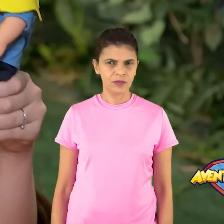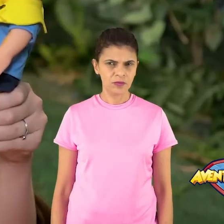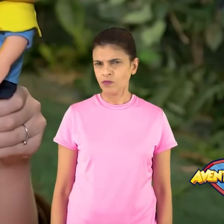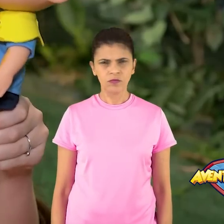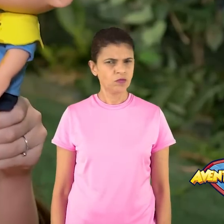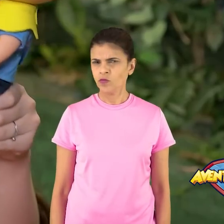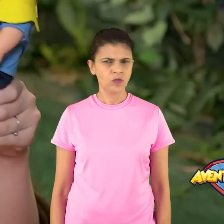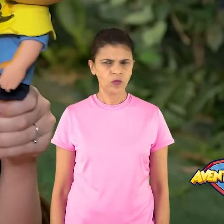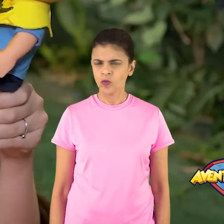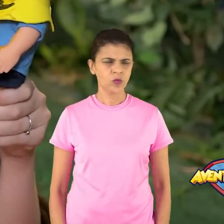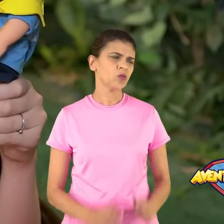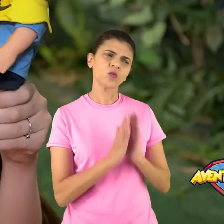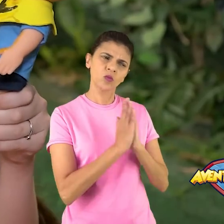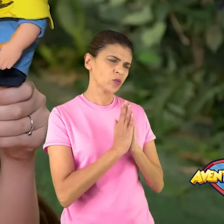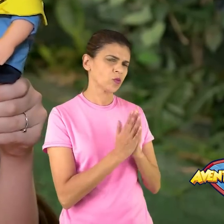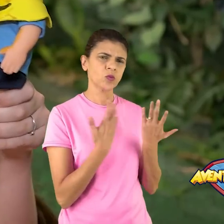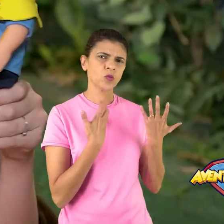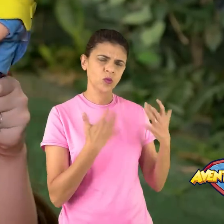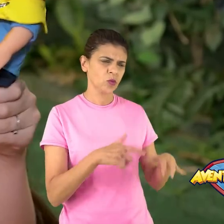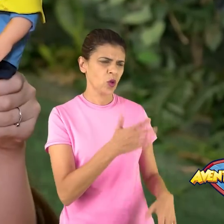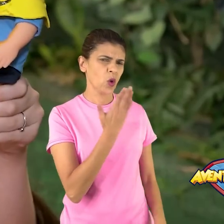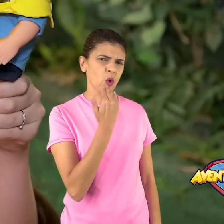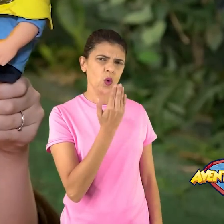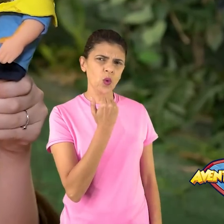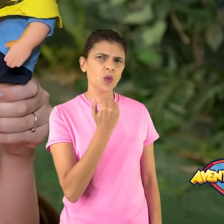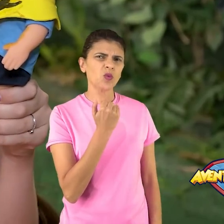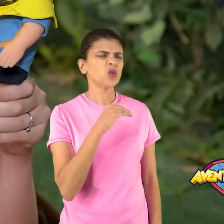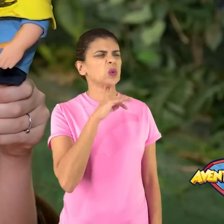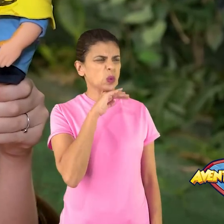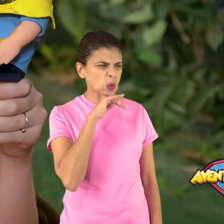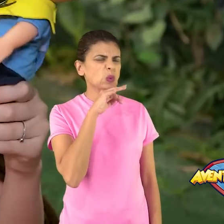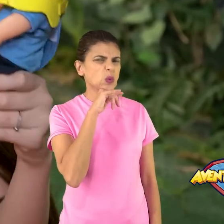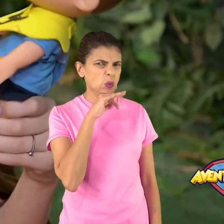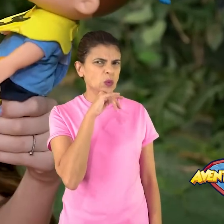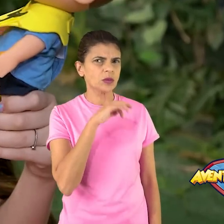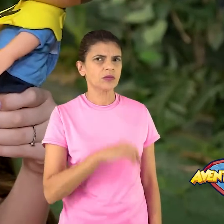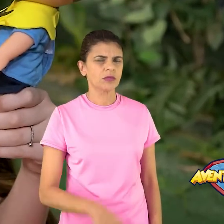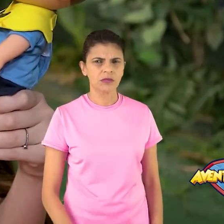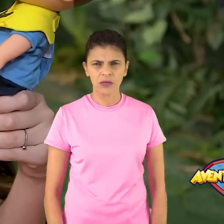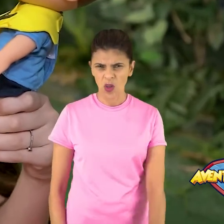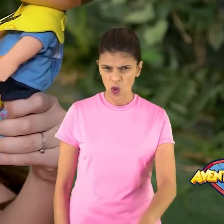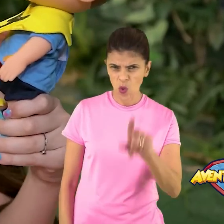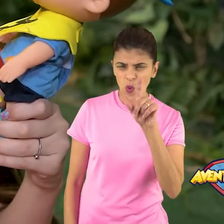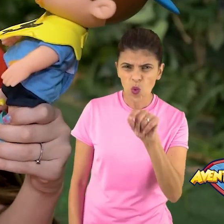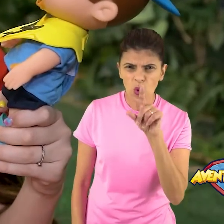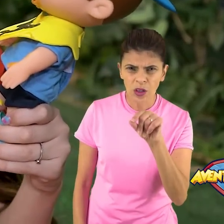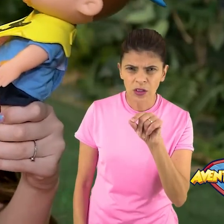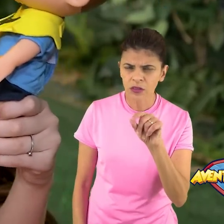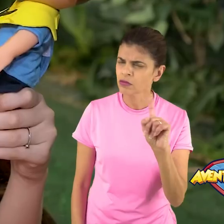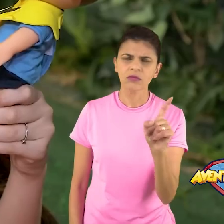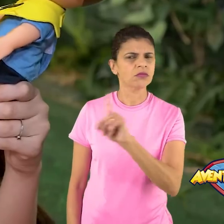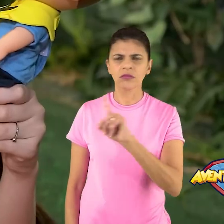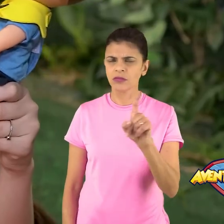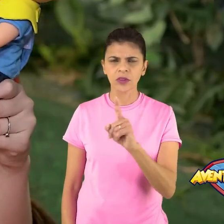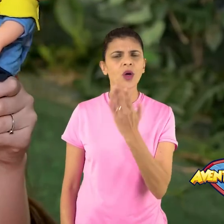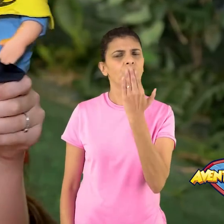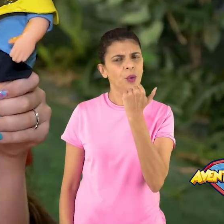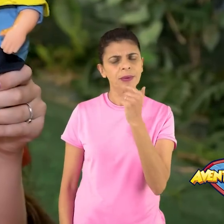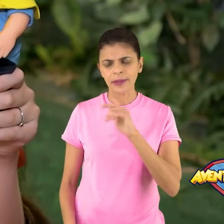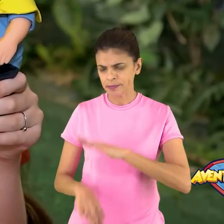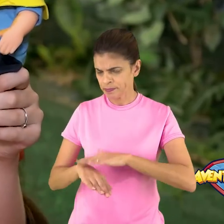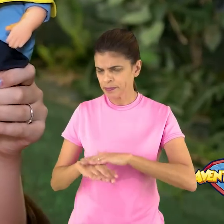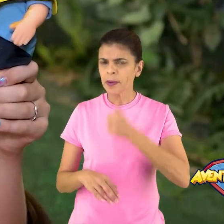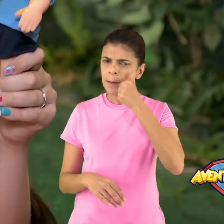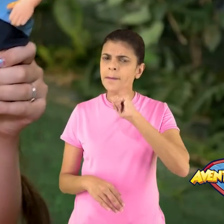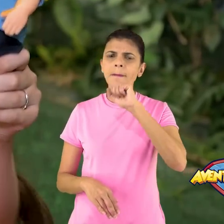Não, mamãe, por favor. A sua comida tá muito ruim. O quê? É claro que não. A comida da mamãe